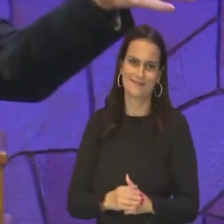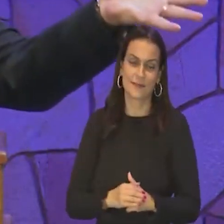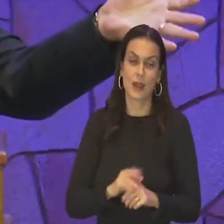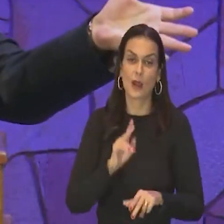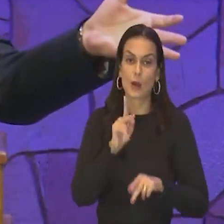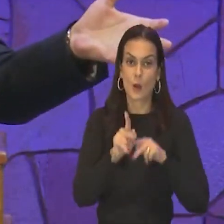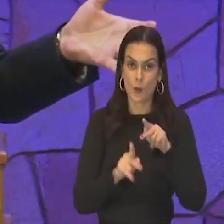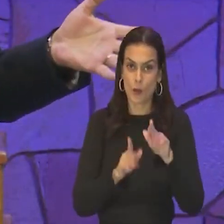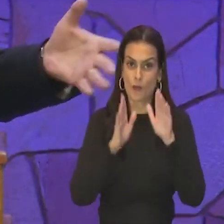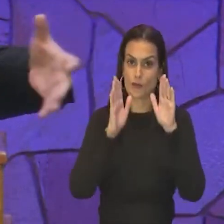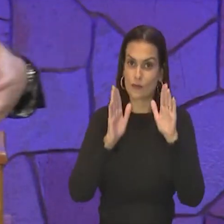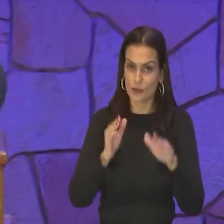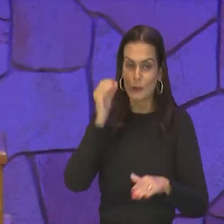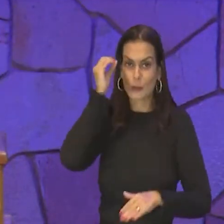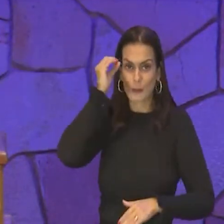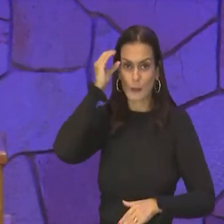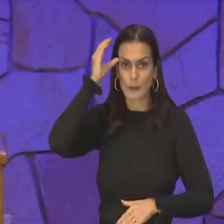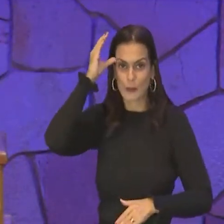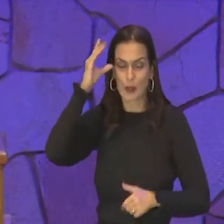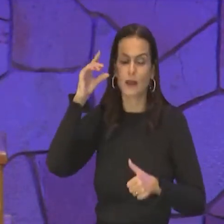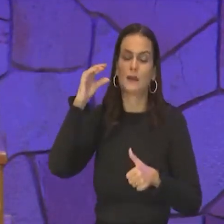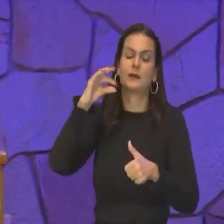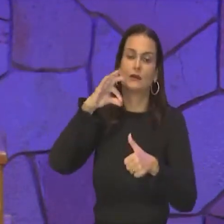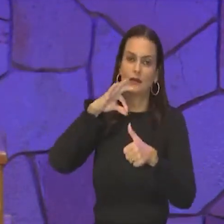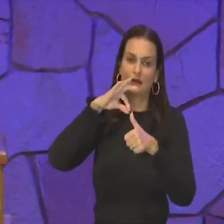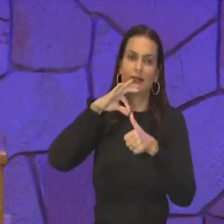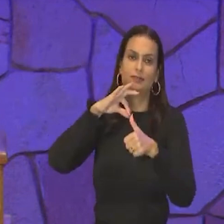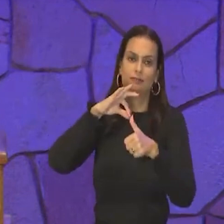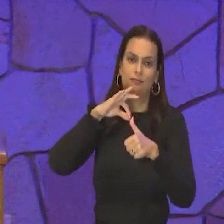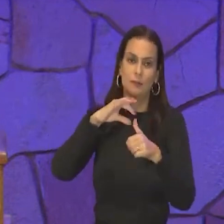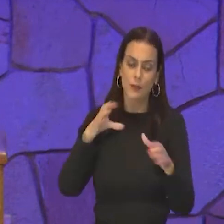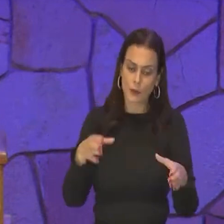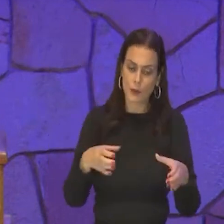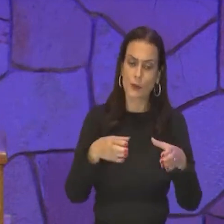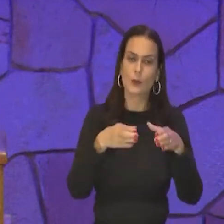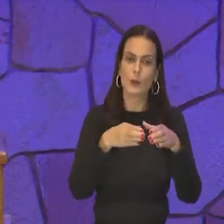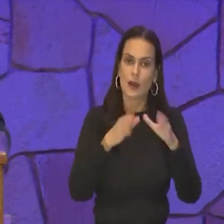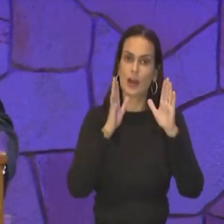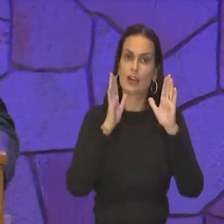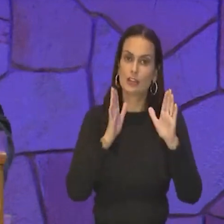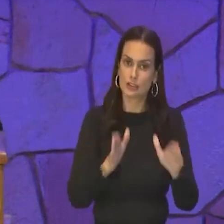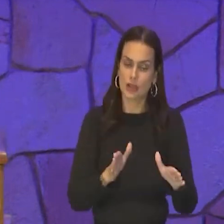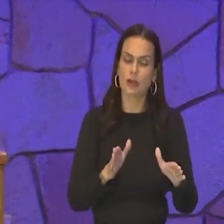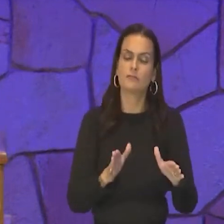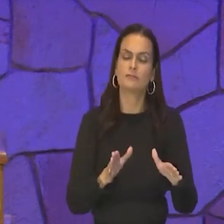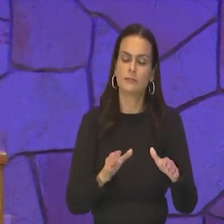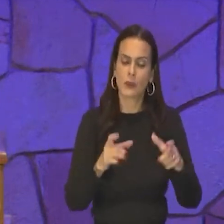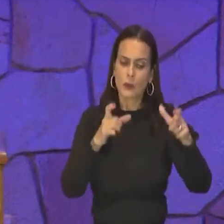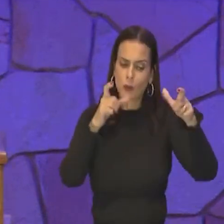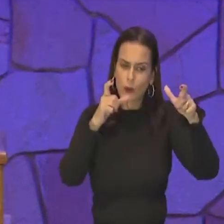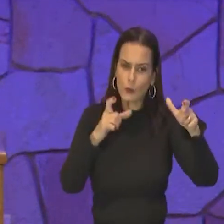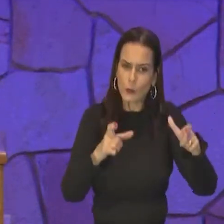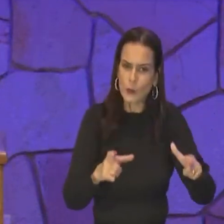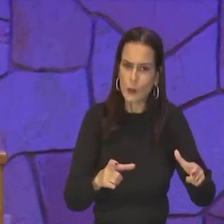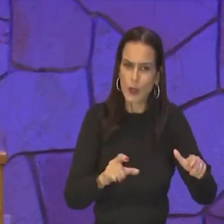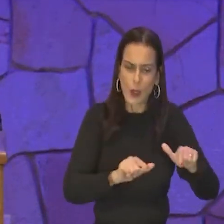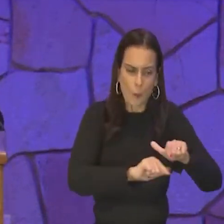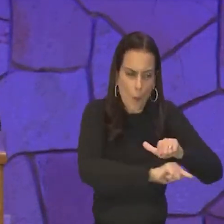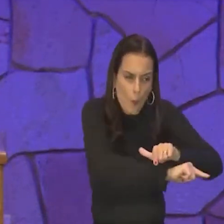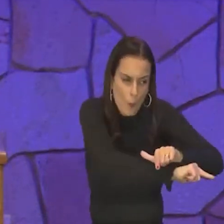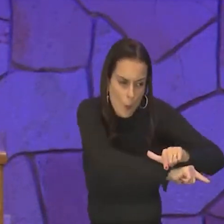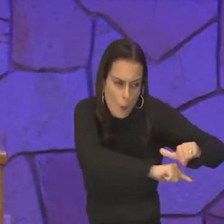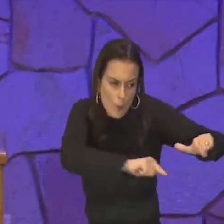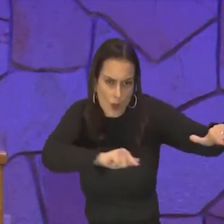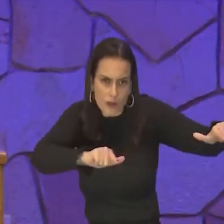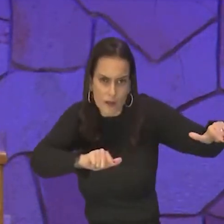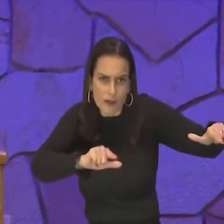conhecia a Cristo, e uma comunidade que já se estabelecia no meio do deserto, no meio do nada,